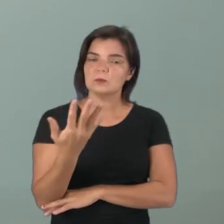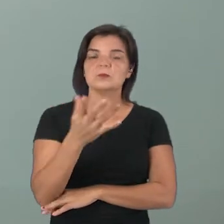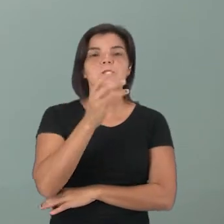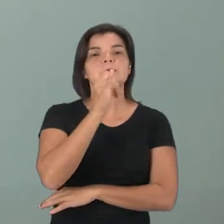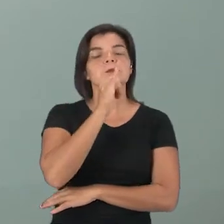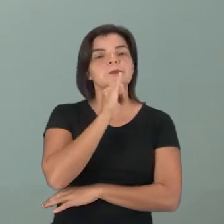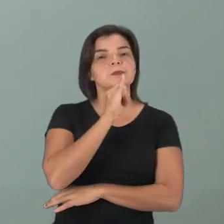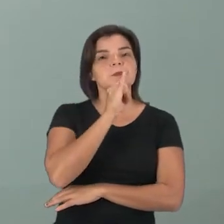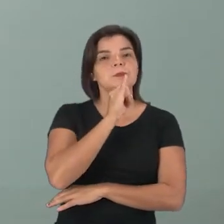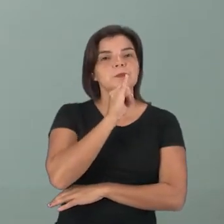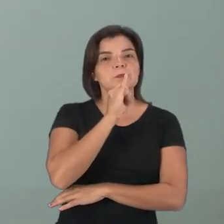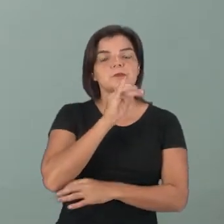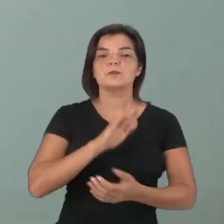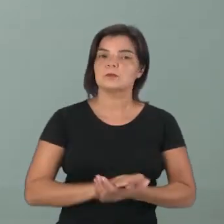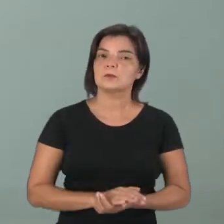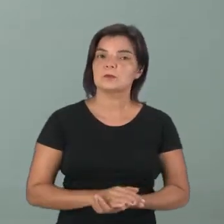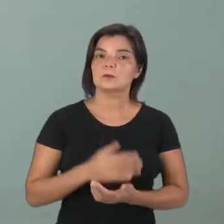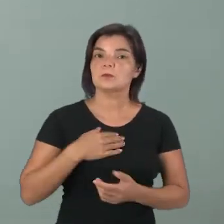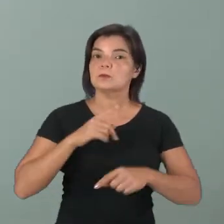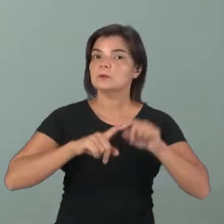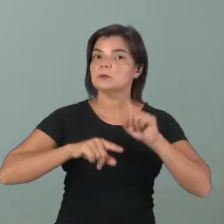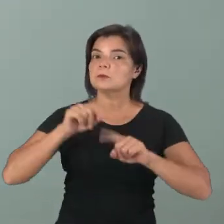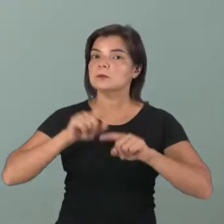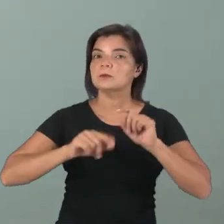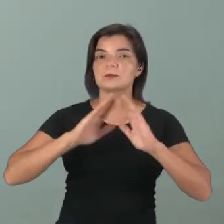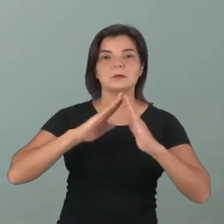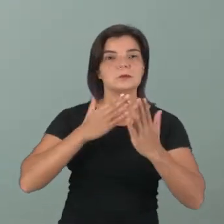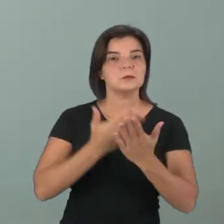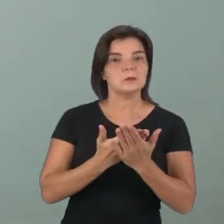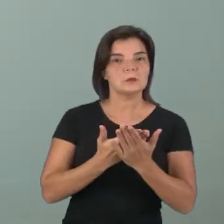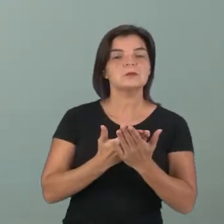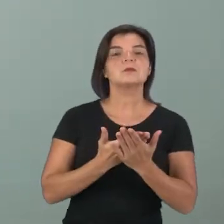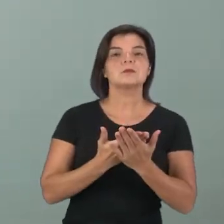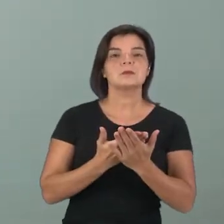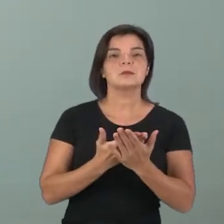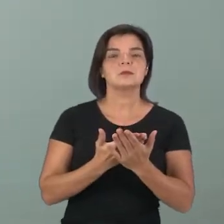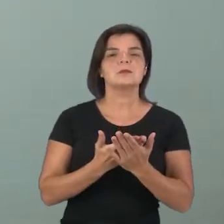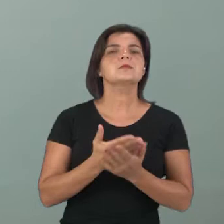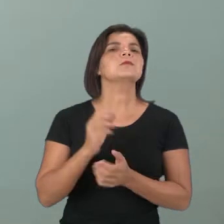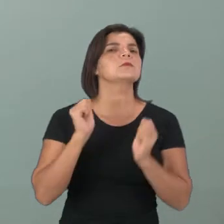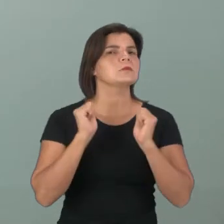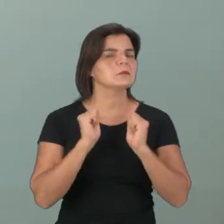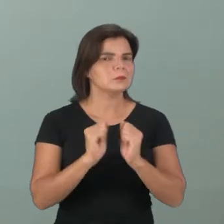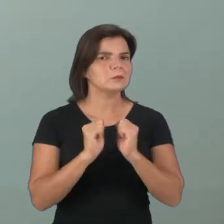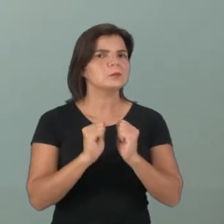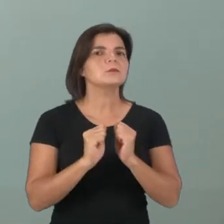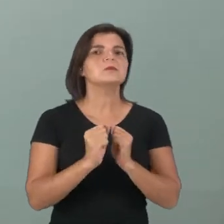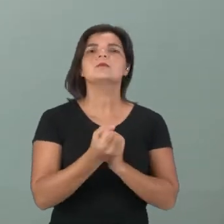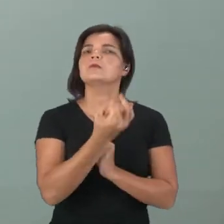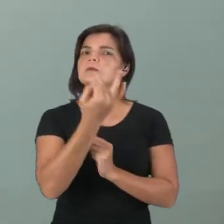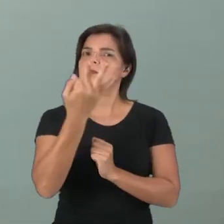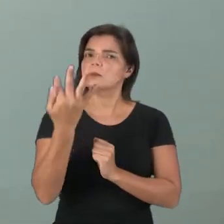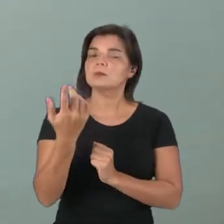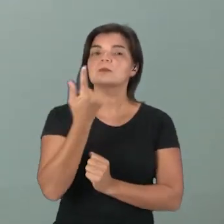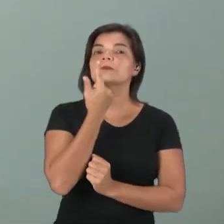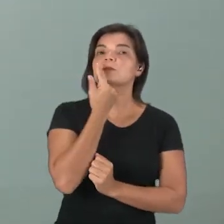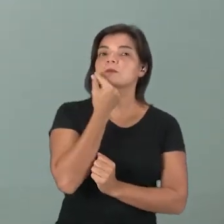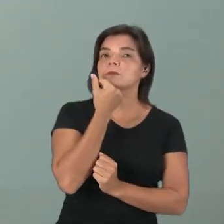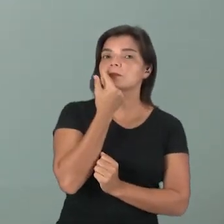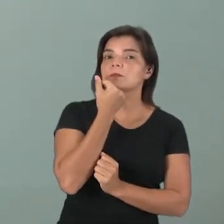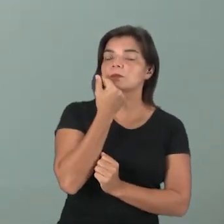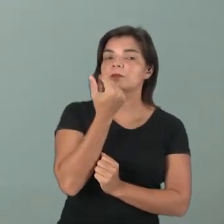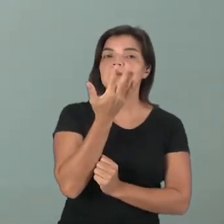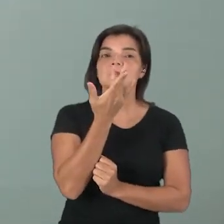por exemplo, dos meus materiais escolares? Eu posso saber a quantidade de lápis